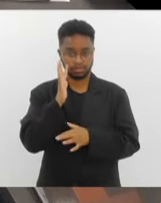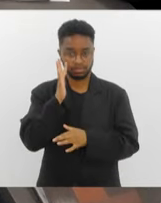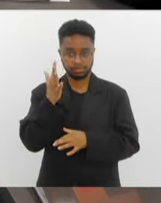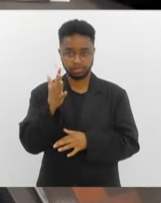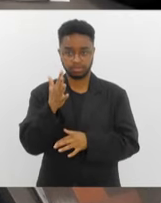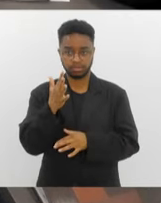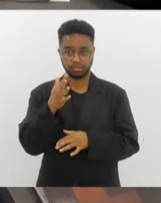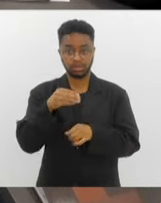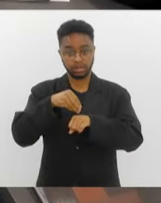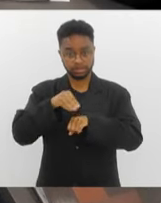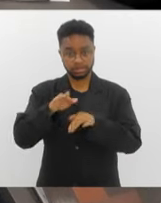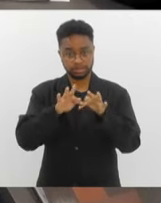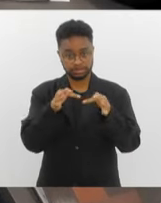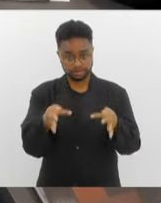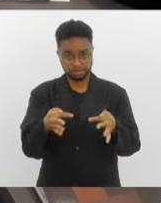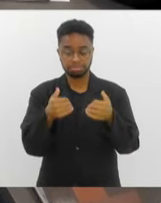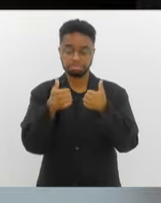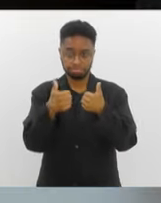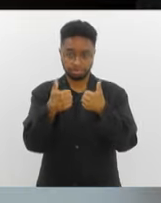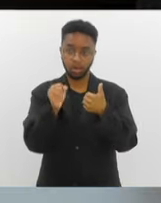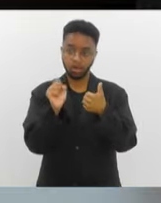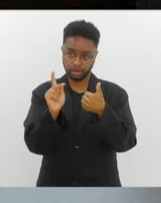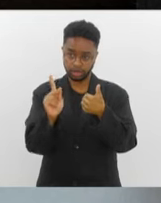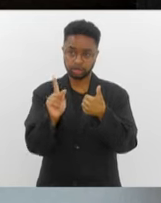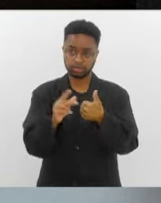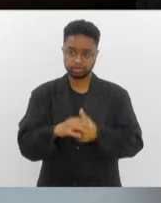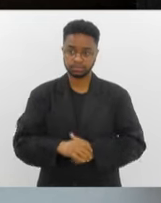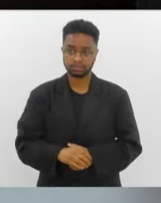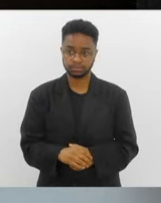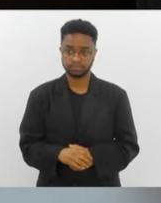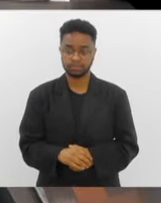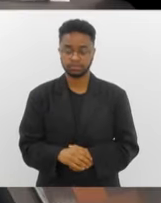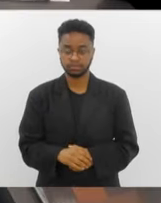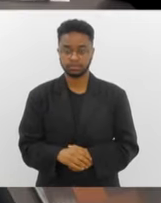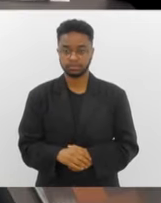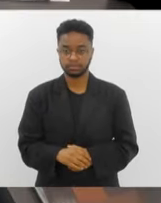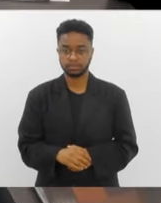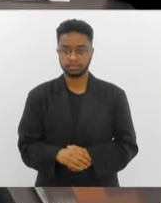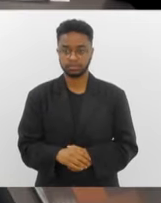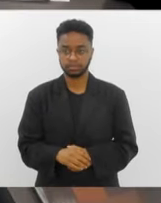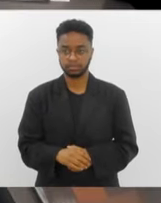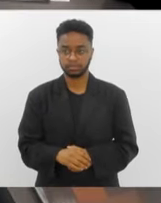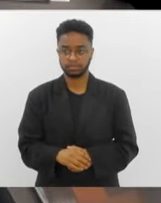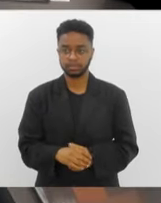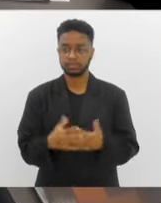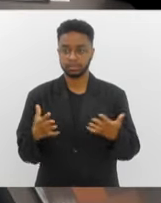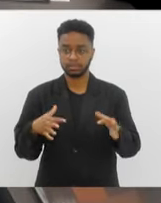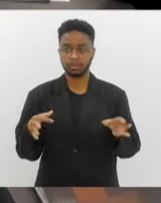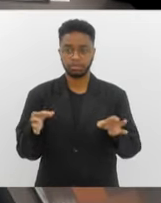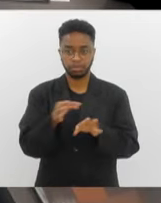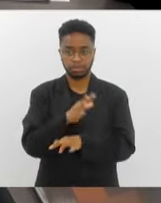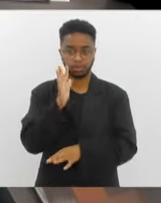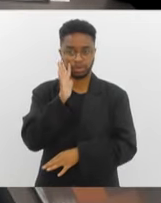indicação simples. Pacificado, okay, não precisa colher voto. Presidente, questão de ordem. Então está pacificado, então...